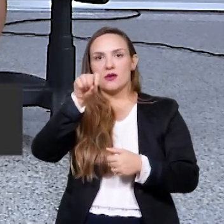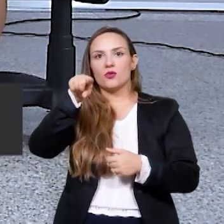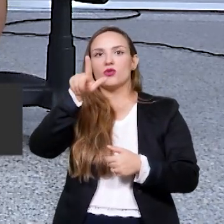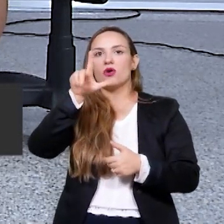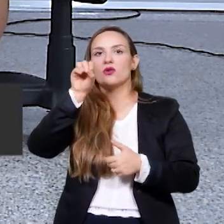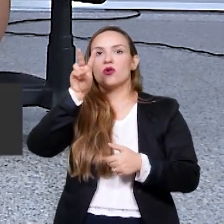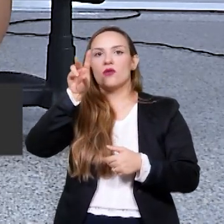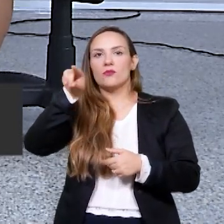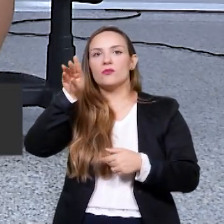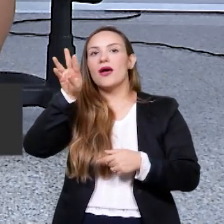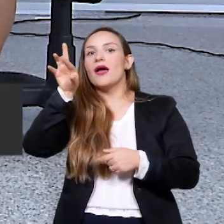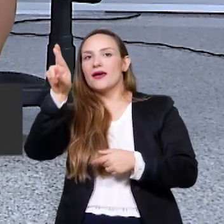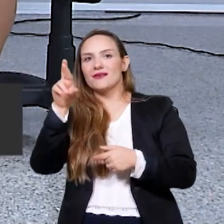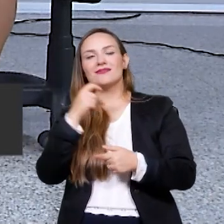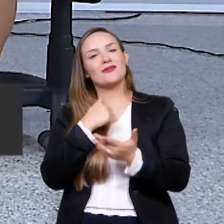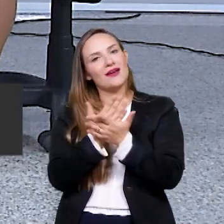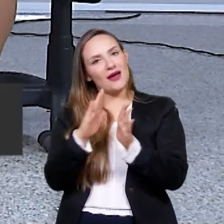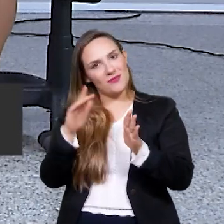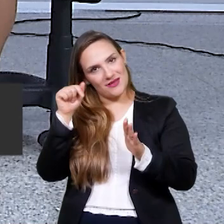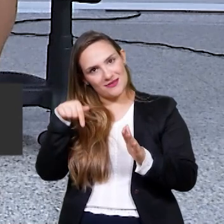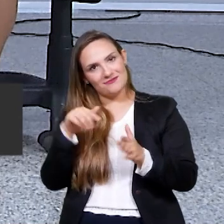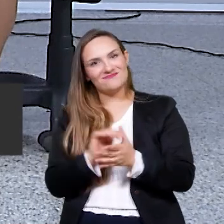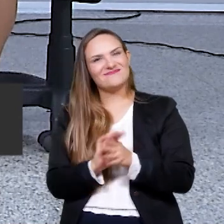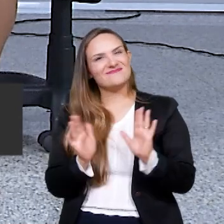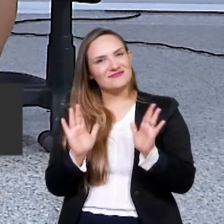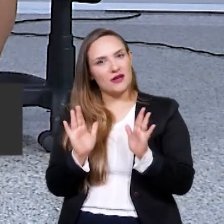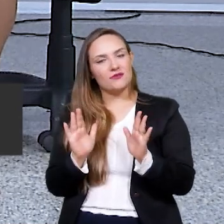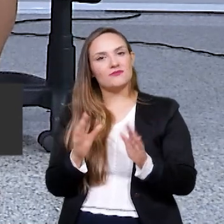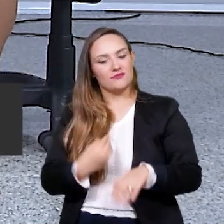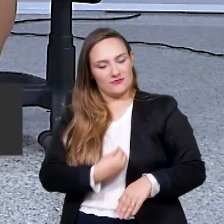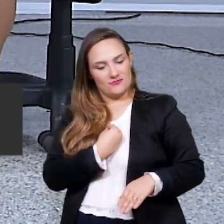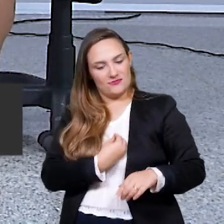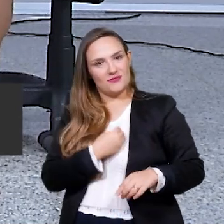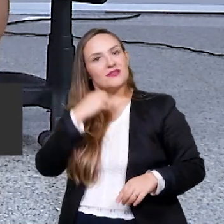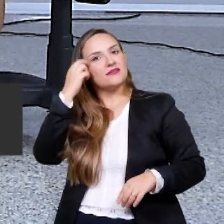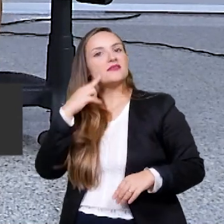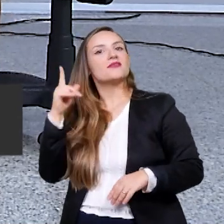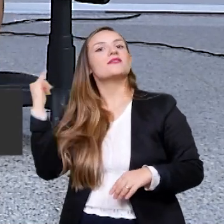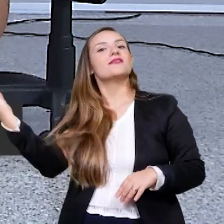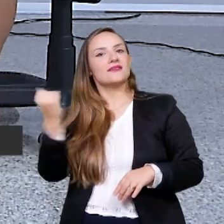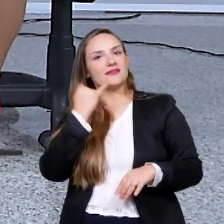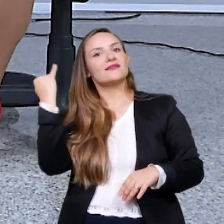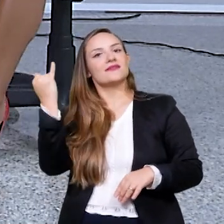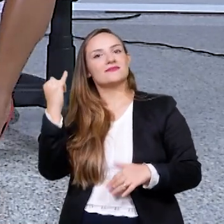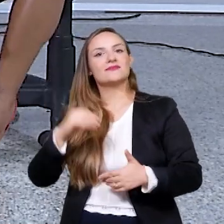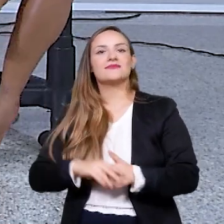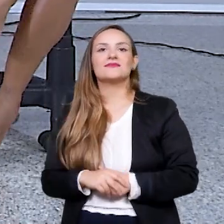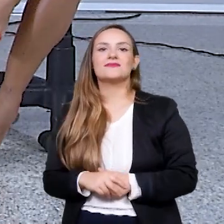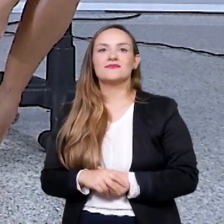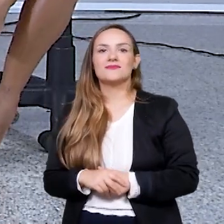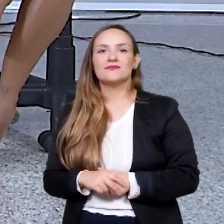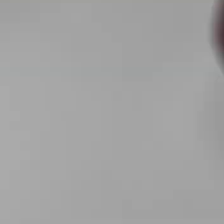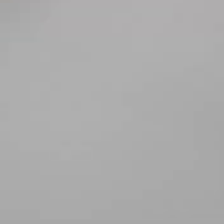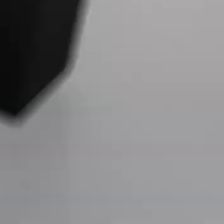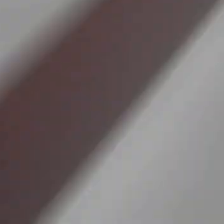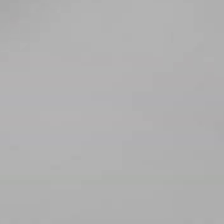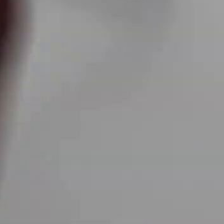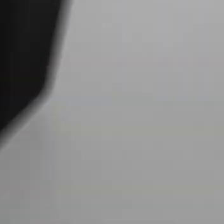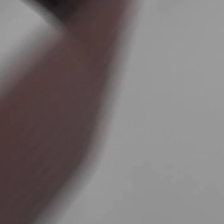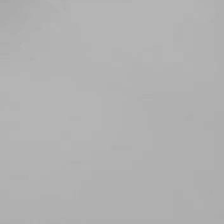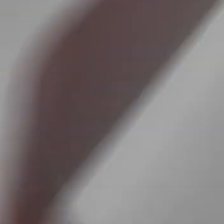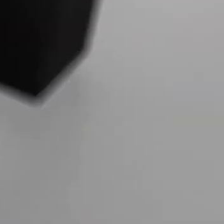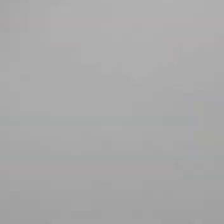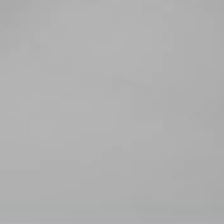al.ms.gov.br. E encerro assim: vidas negras importam.